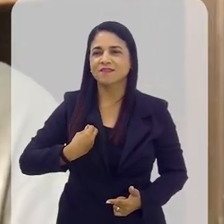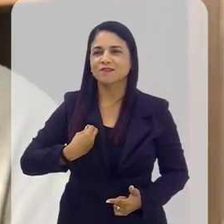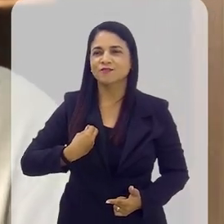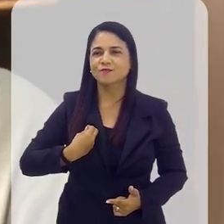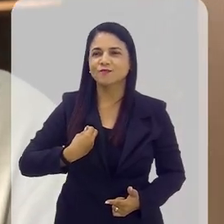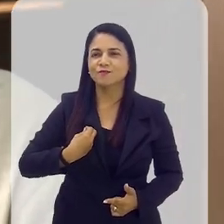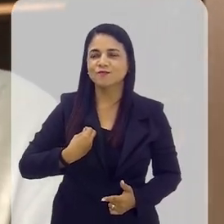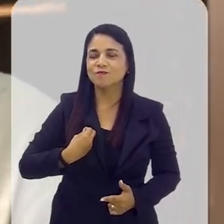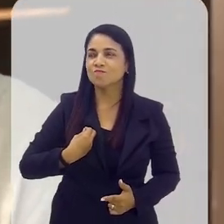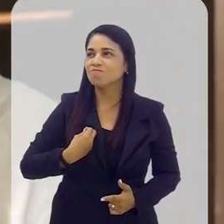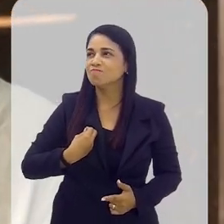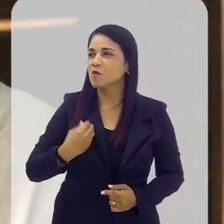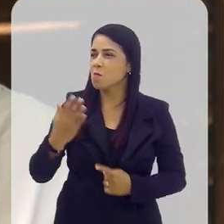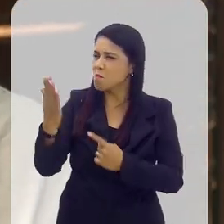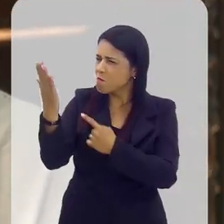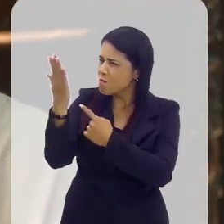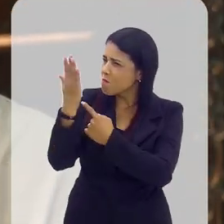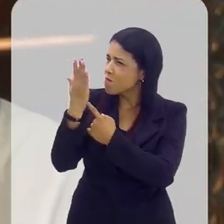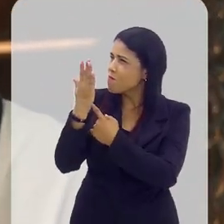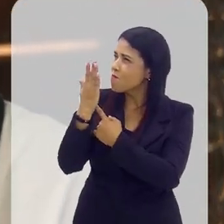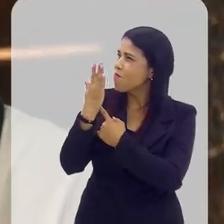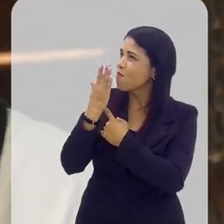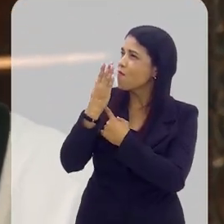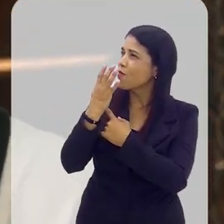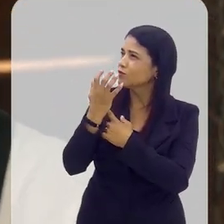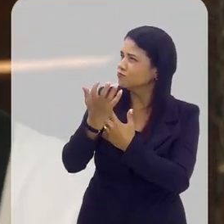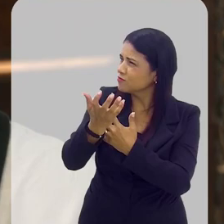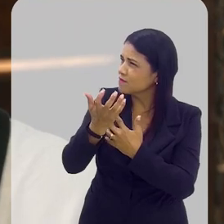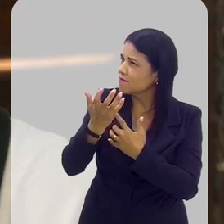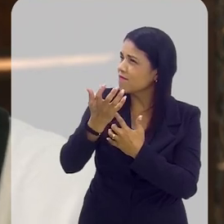Mostra o teu querer.